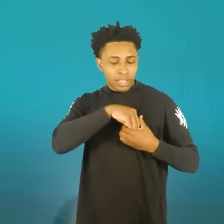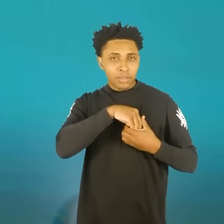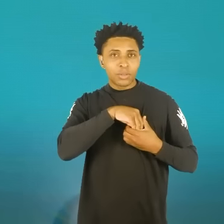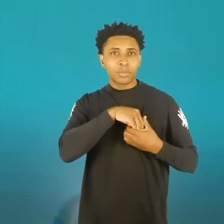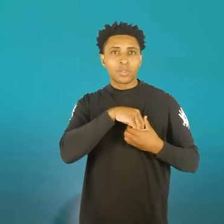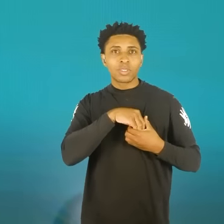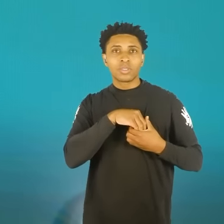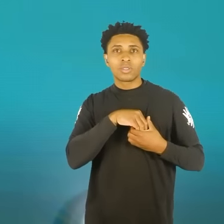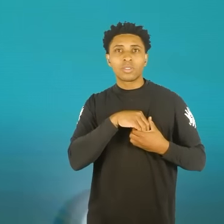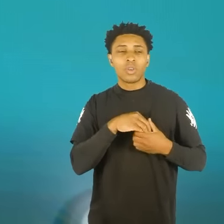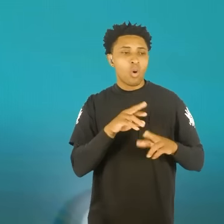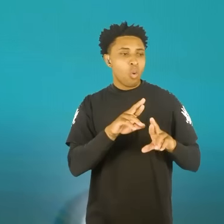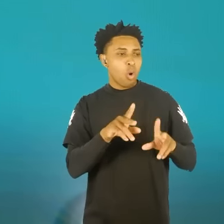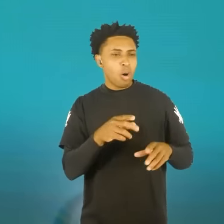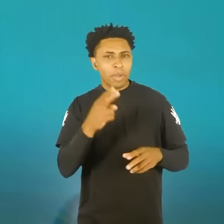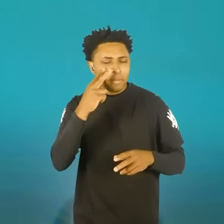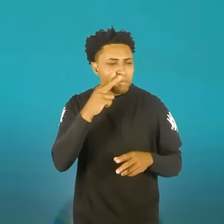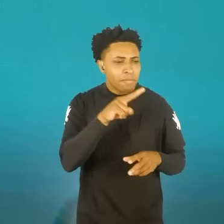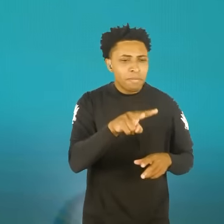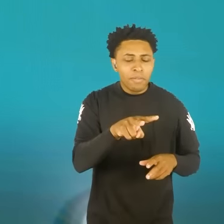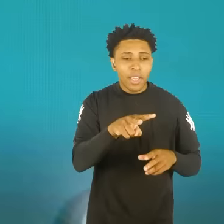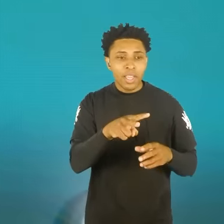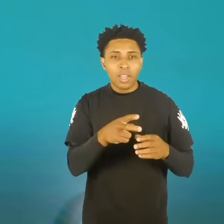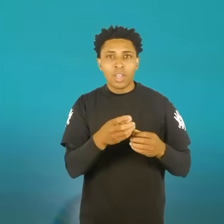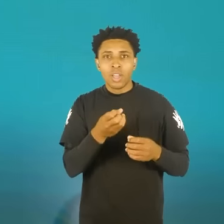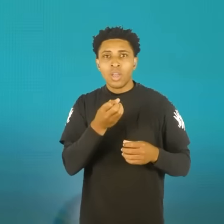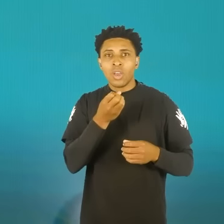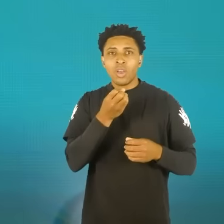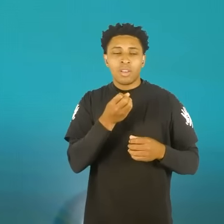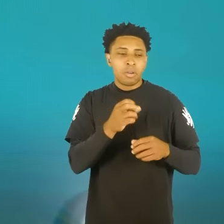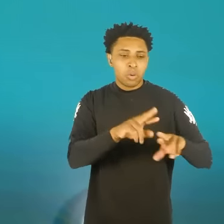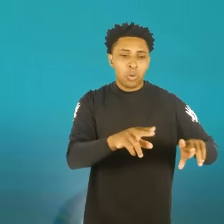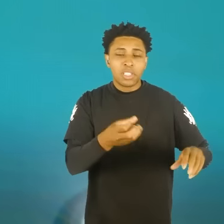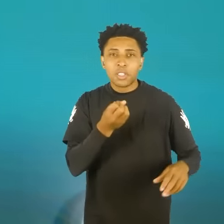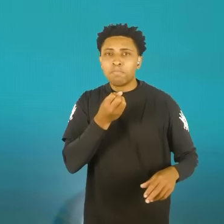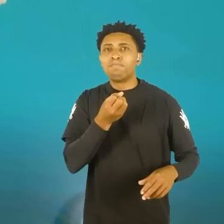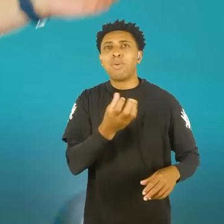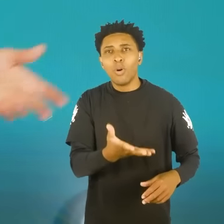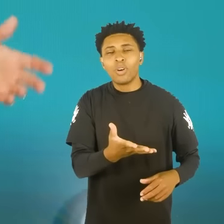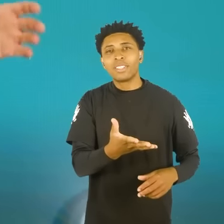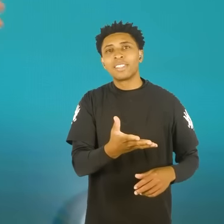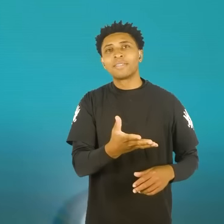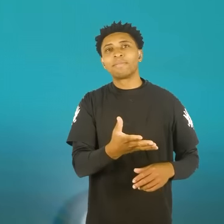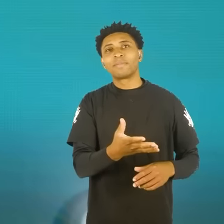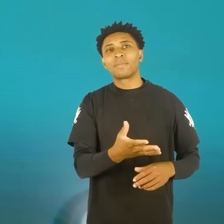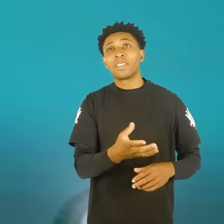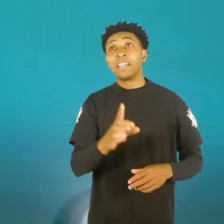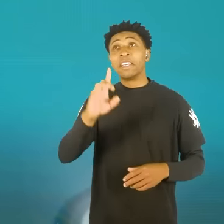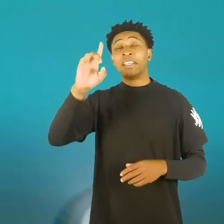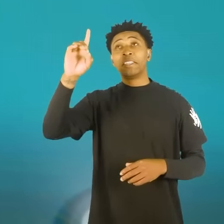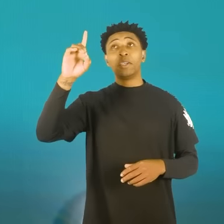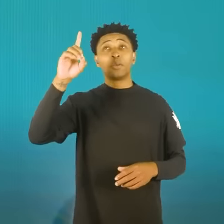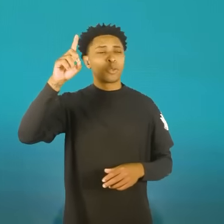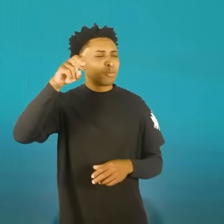quer receber algo de alguém, ele só se interessa em receber. Ele não quer saber quem está dando. Quando você vai comprar um carro, você não quer saber quem é o vendedor. Você só quer ter o